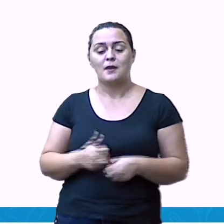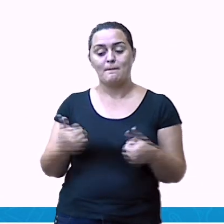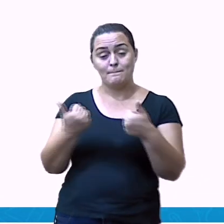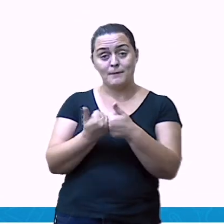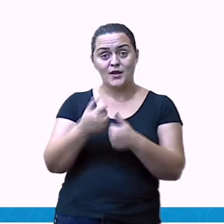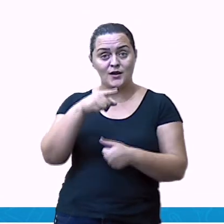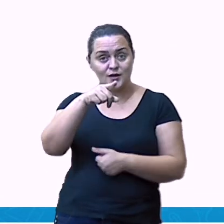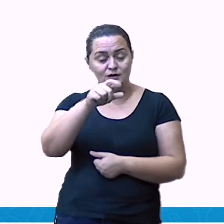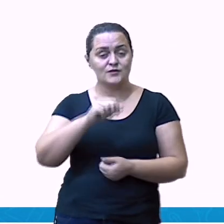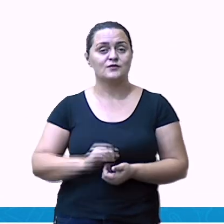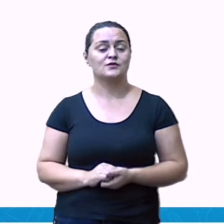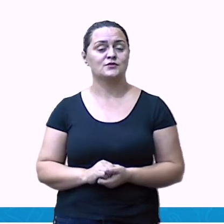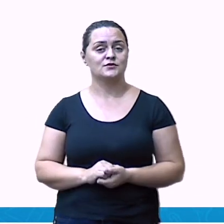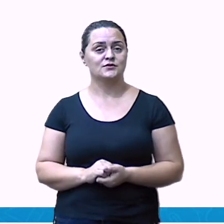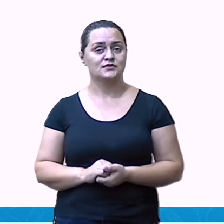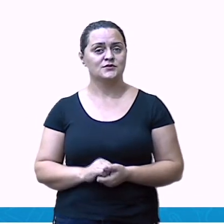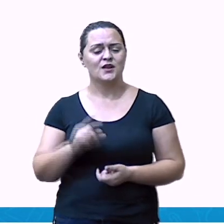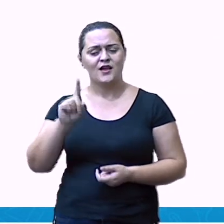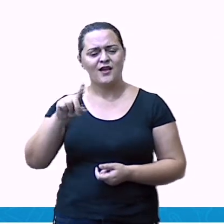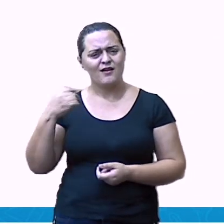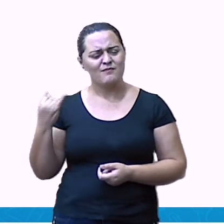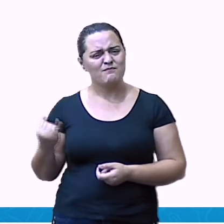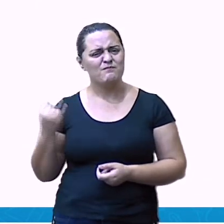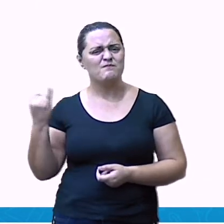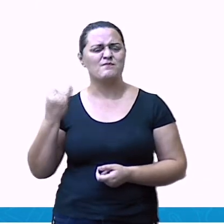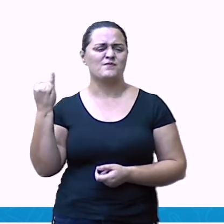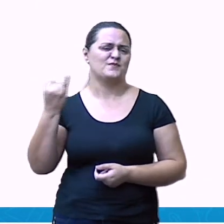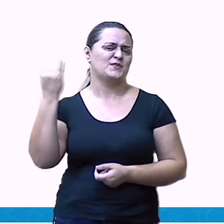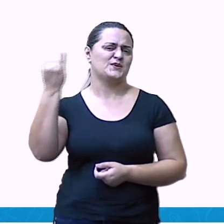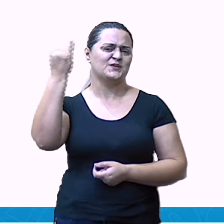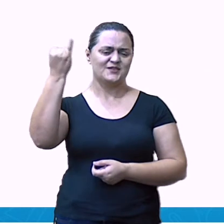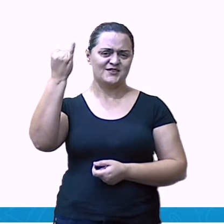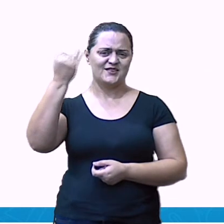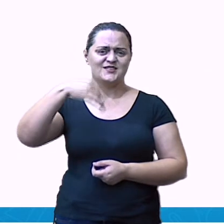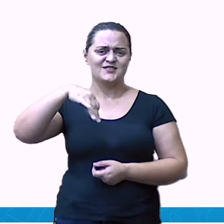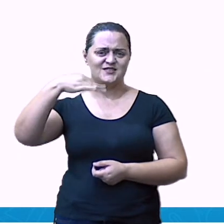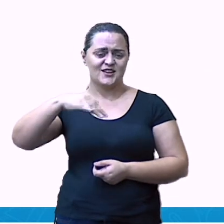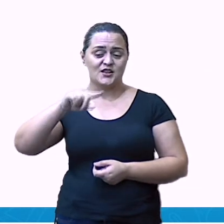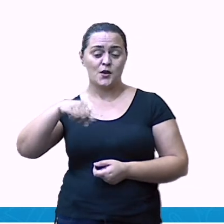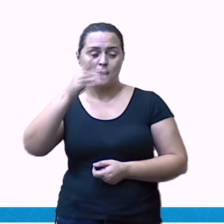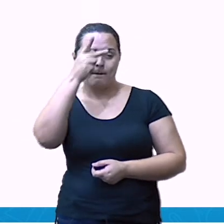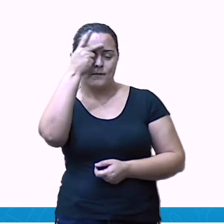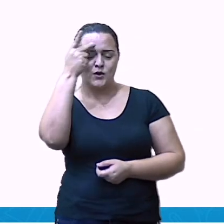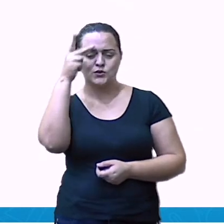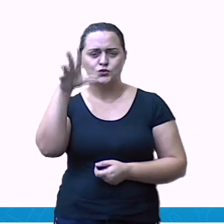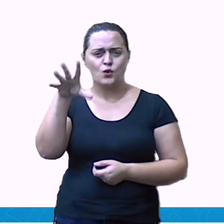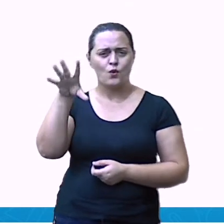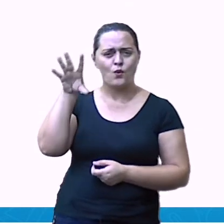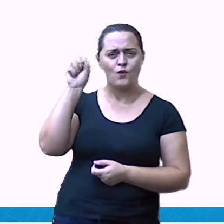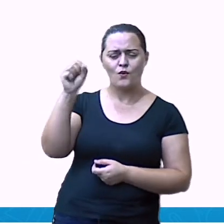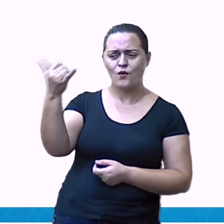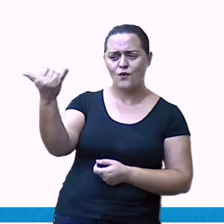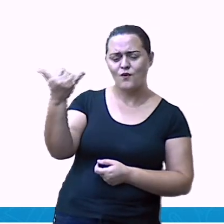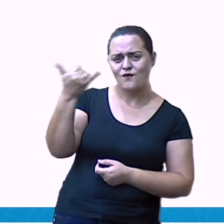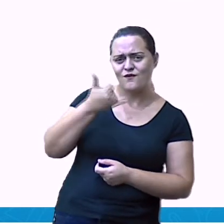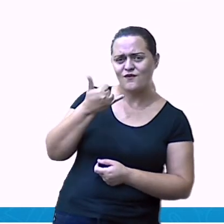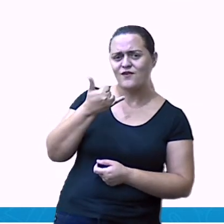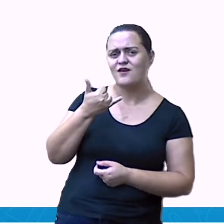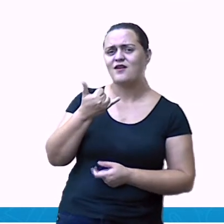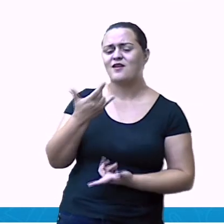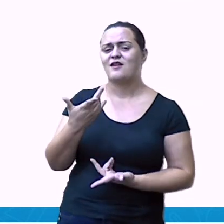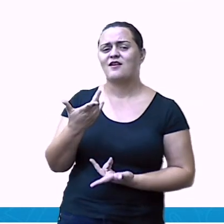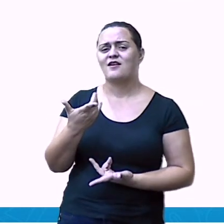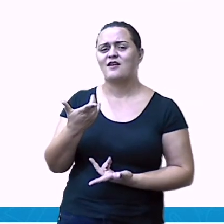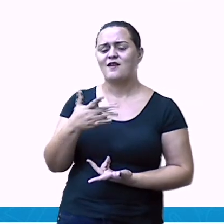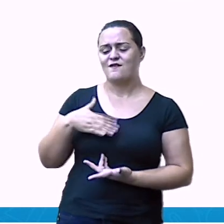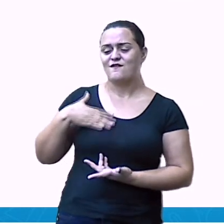Acredite, esta ferramenta é muito poderosa, pois além de agradar outra pessoa, sua atitude mental se